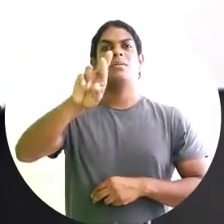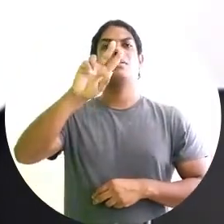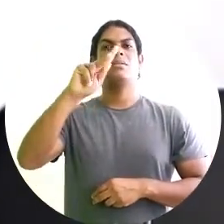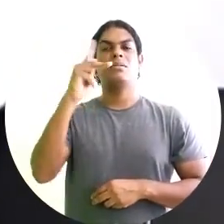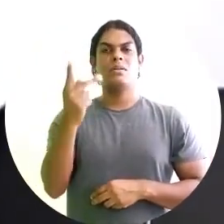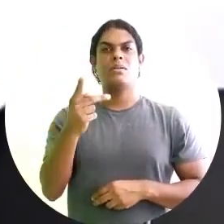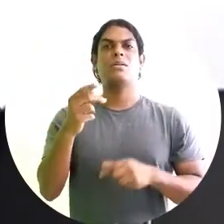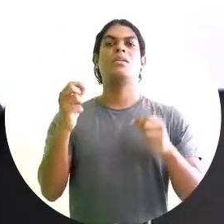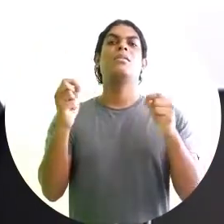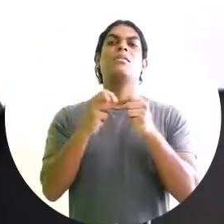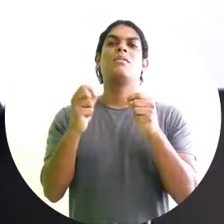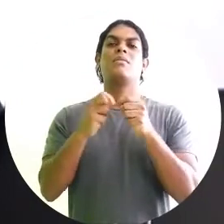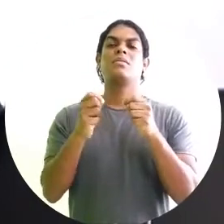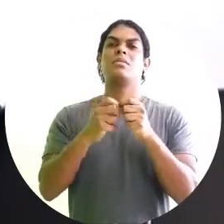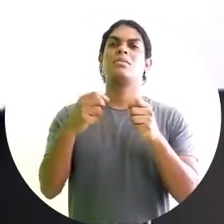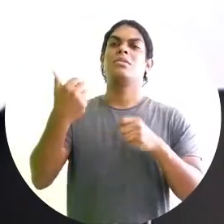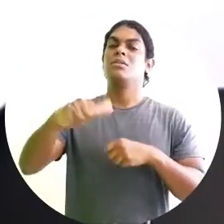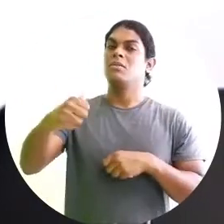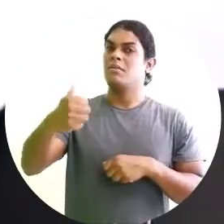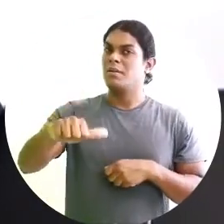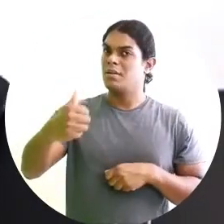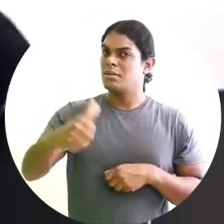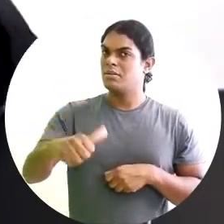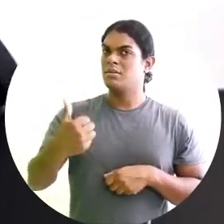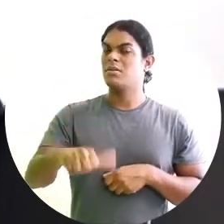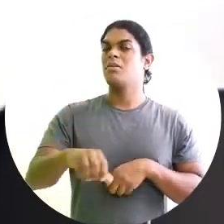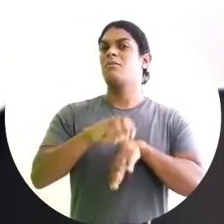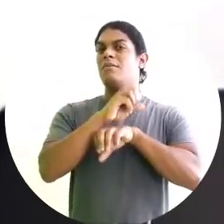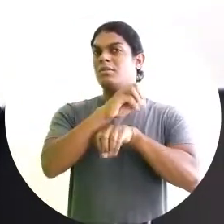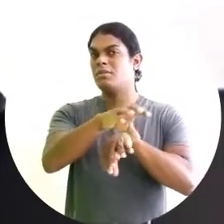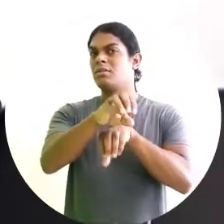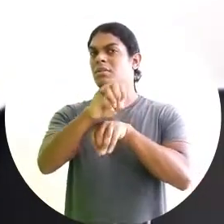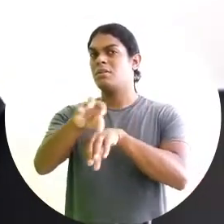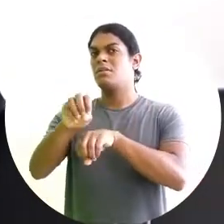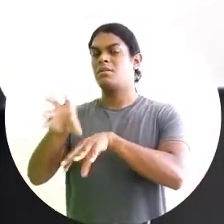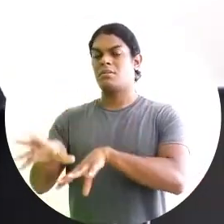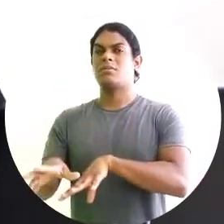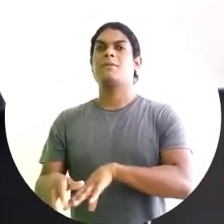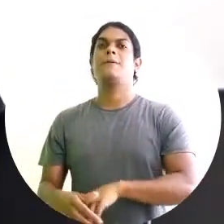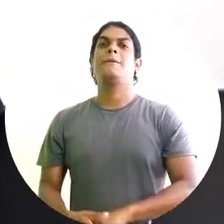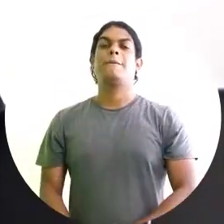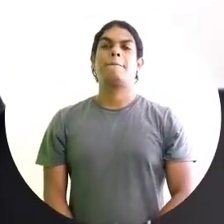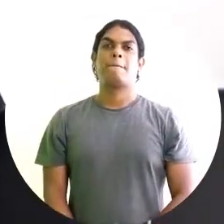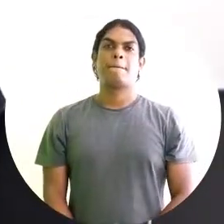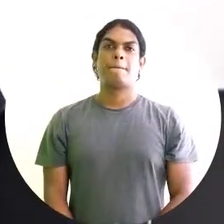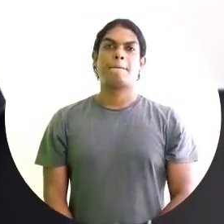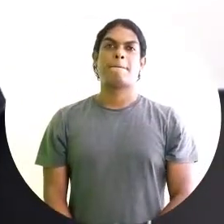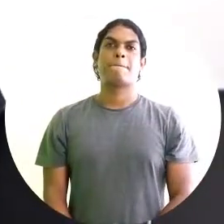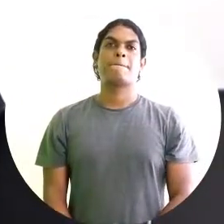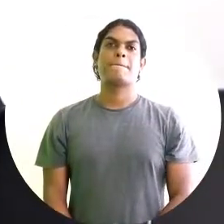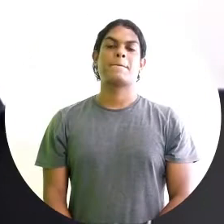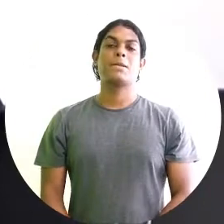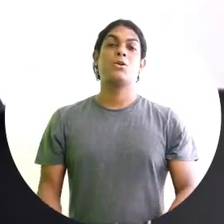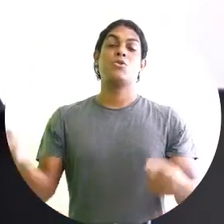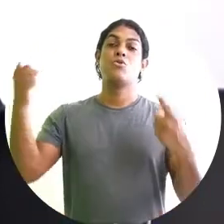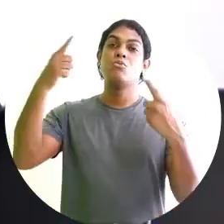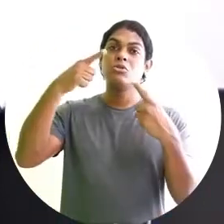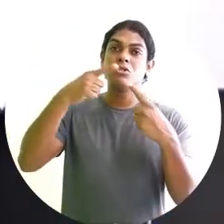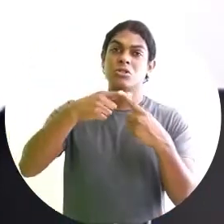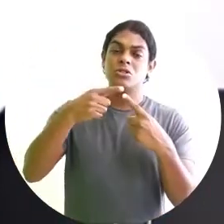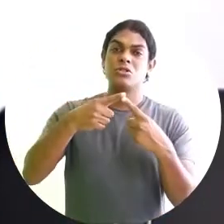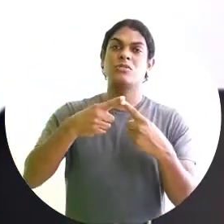fazer o treinamento, vai fazer a preparação, mas primeiro começa com uma boa seleção. A ideia é que